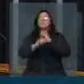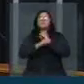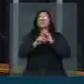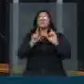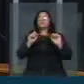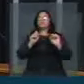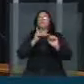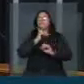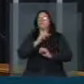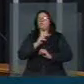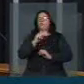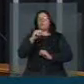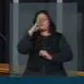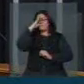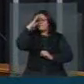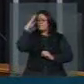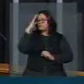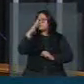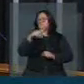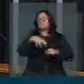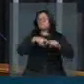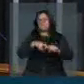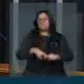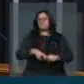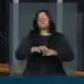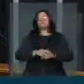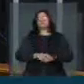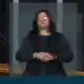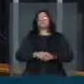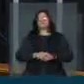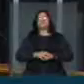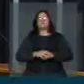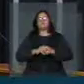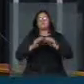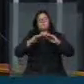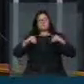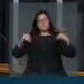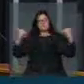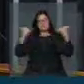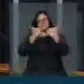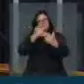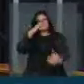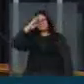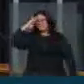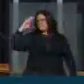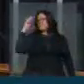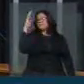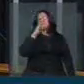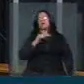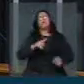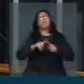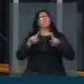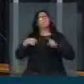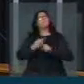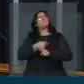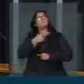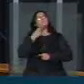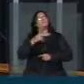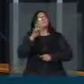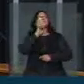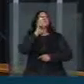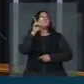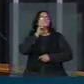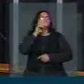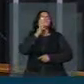Vocalizam principalmente a questão dos estádios. Mas isso é uma coisa que a gente comentava todos os dias.